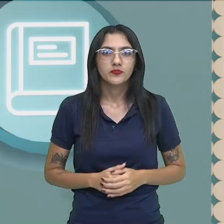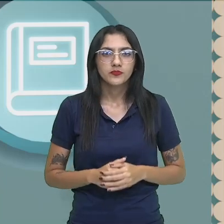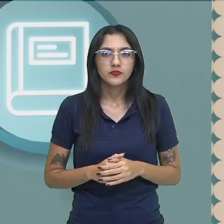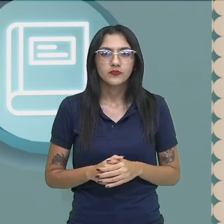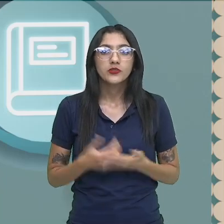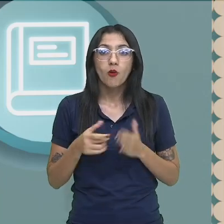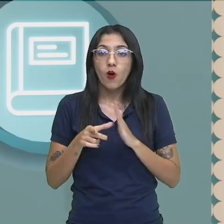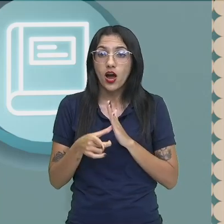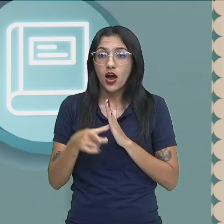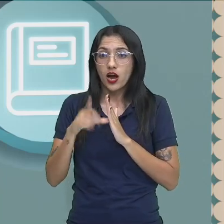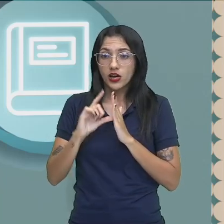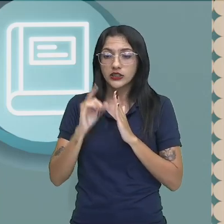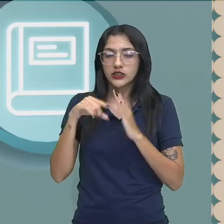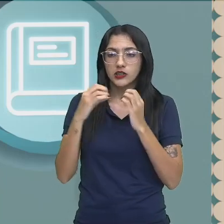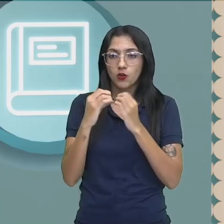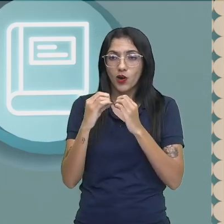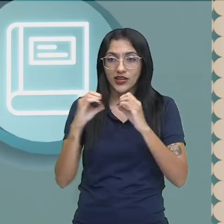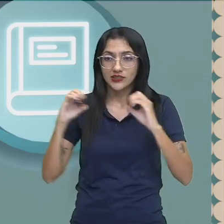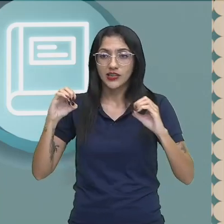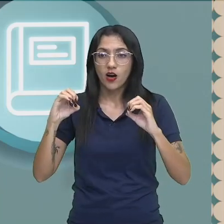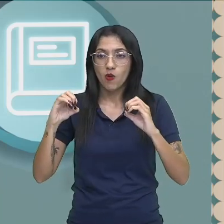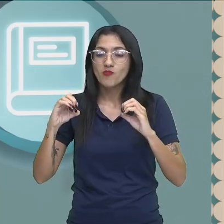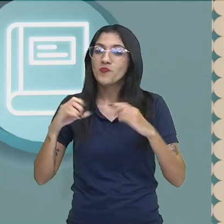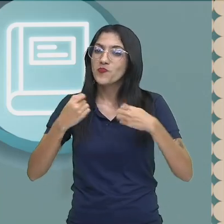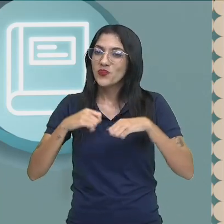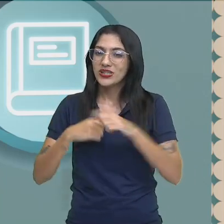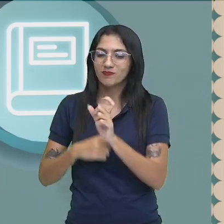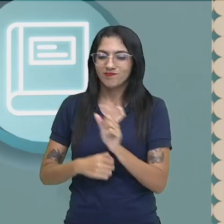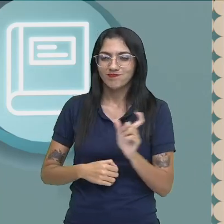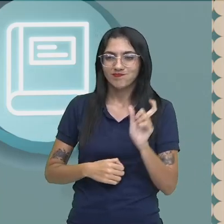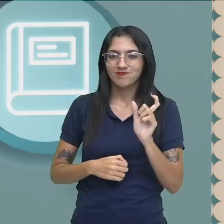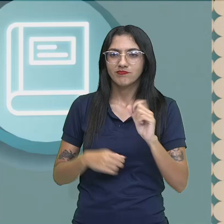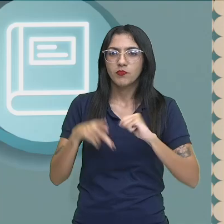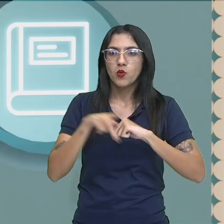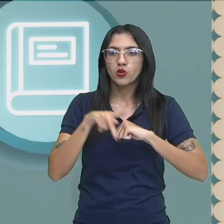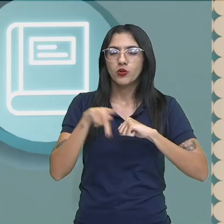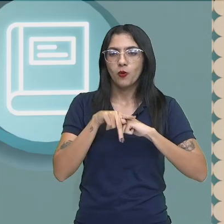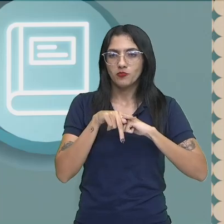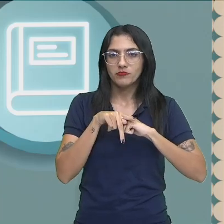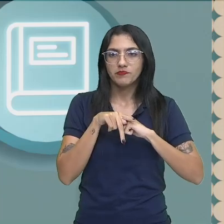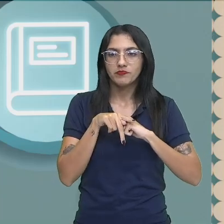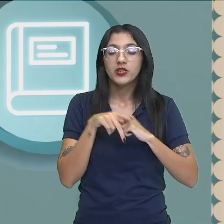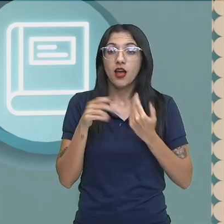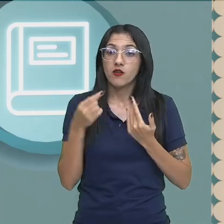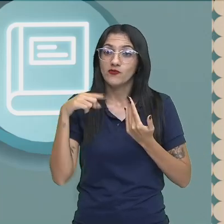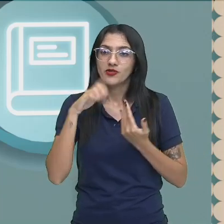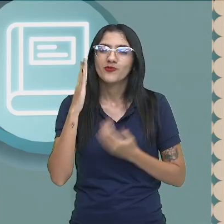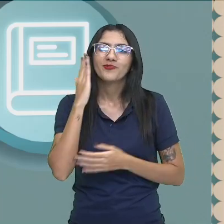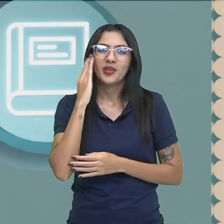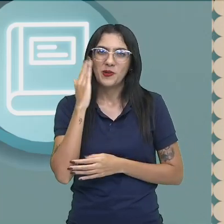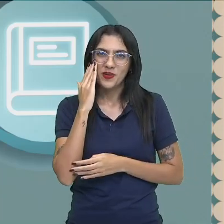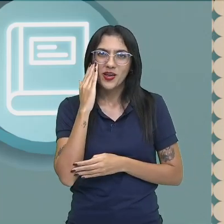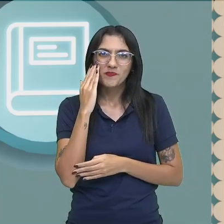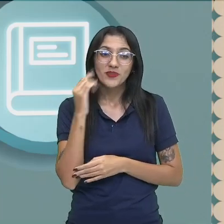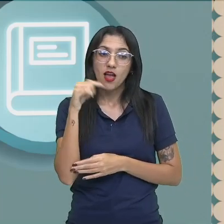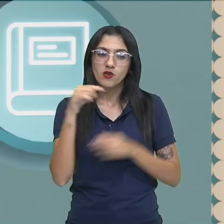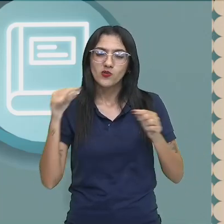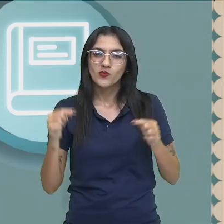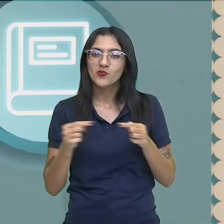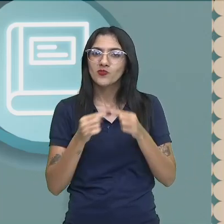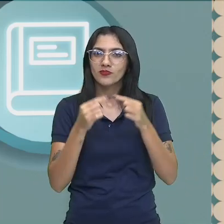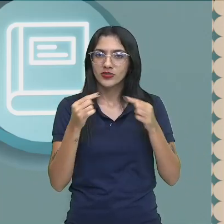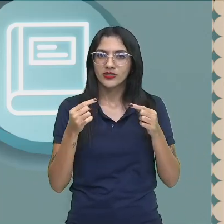antes da oração subordinada, vai ter o pronome relativo, e você já sabe que é a oração